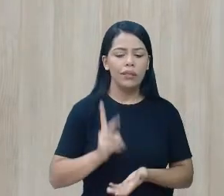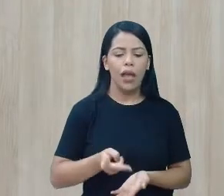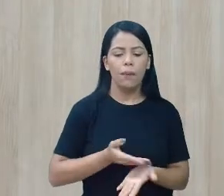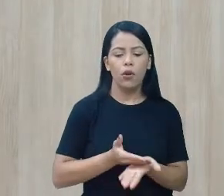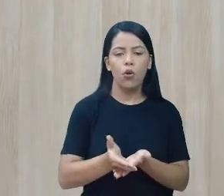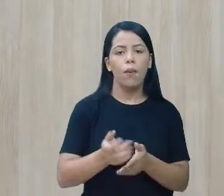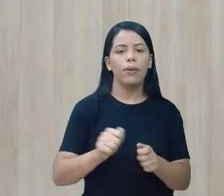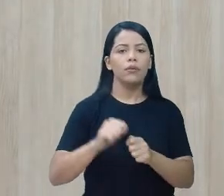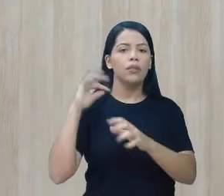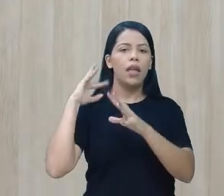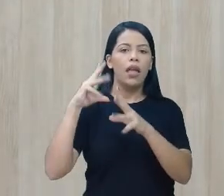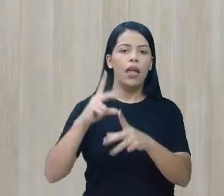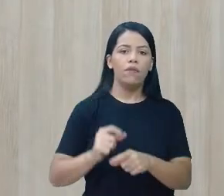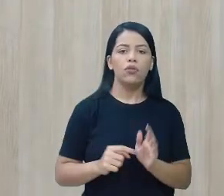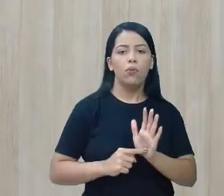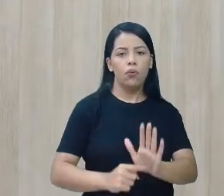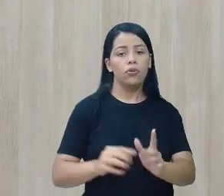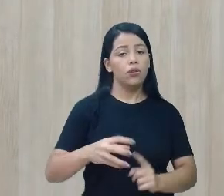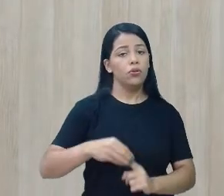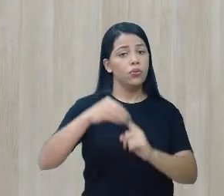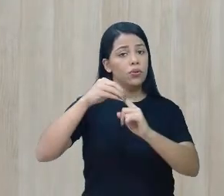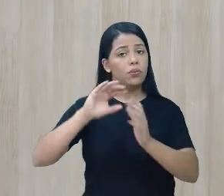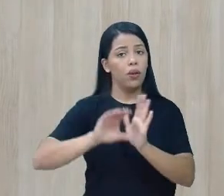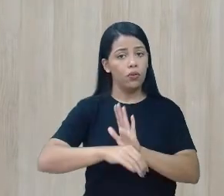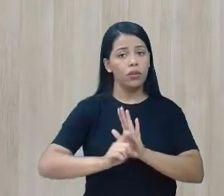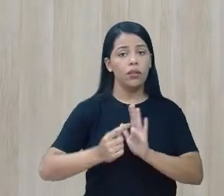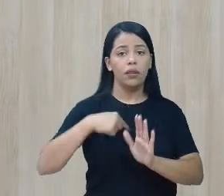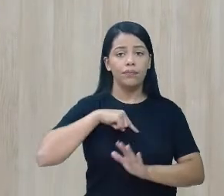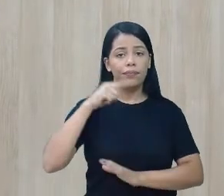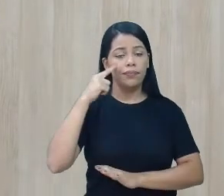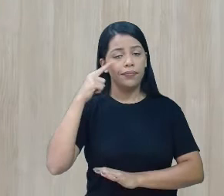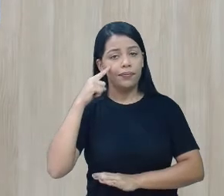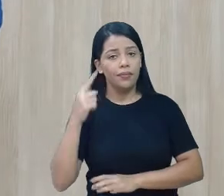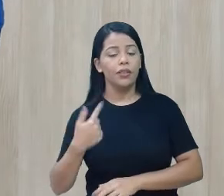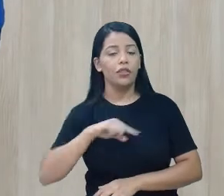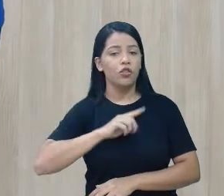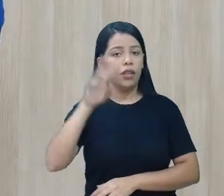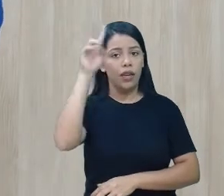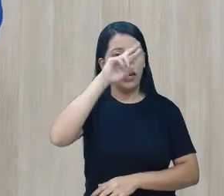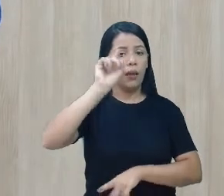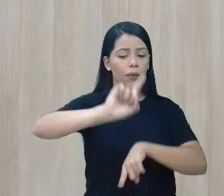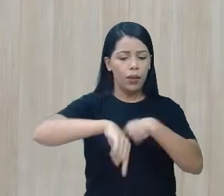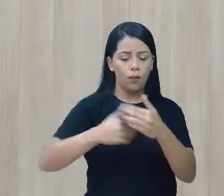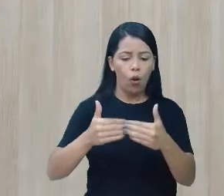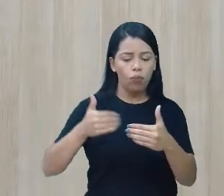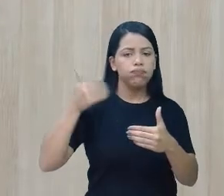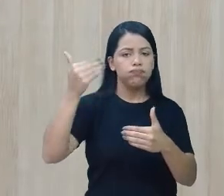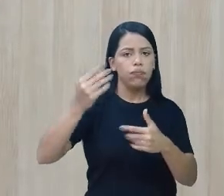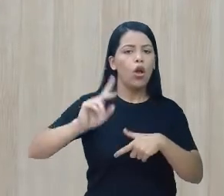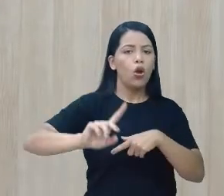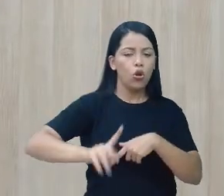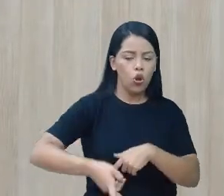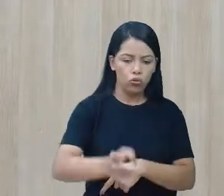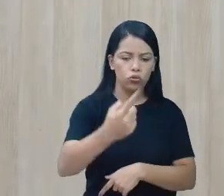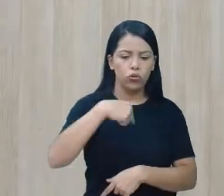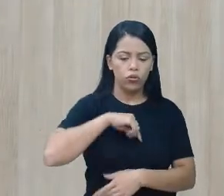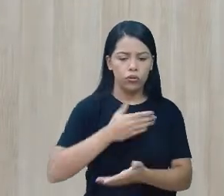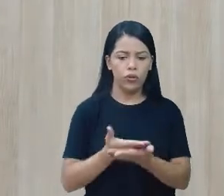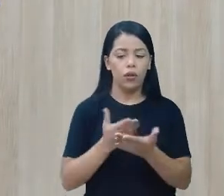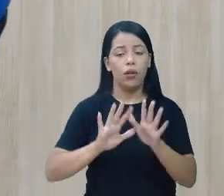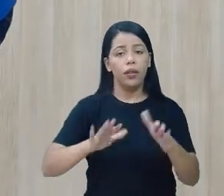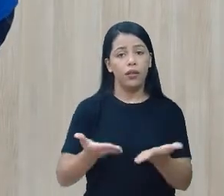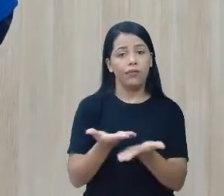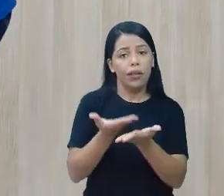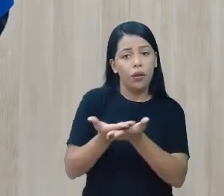passada, trazendo aqui os principais conceitos que a gente viu, para que a gente consiga lembrar e dar continuidade para a aula de hoje, tá certo? Na aula